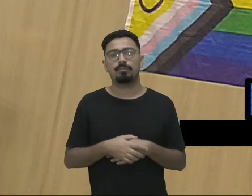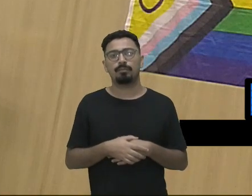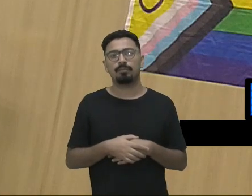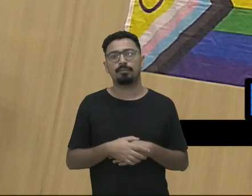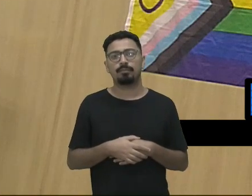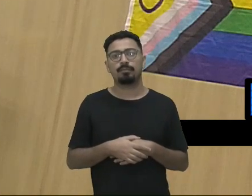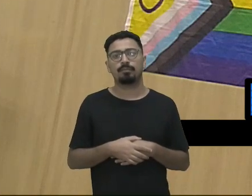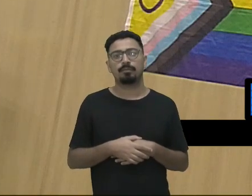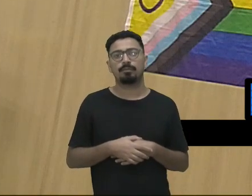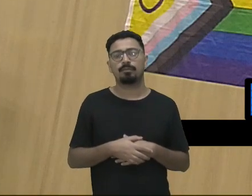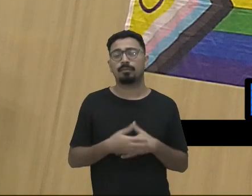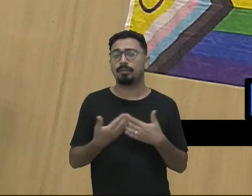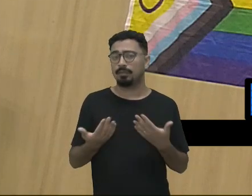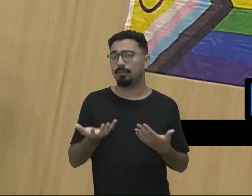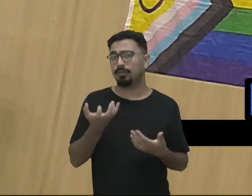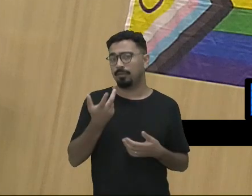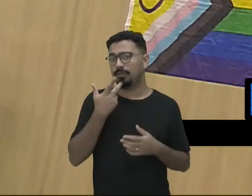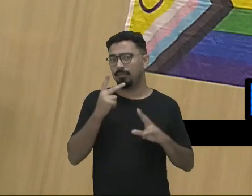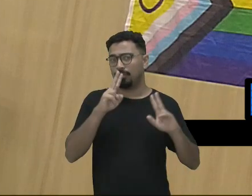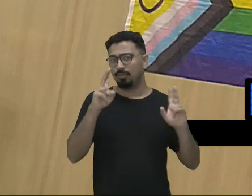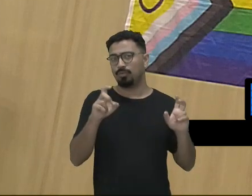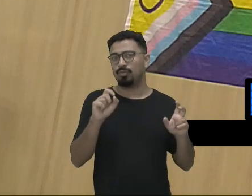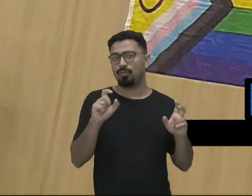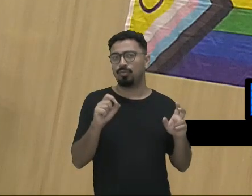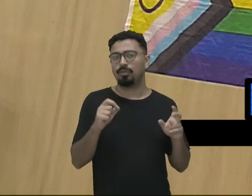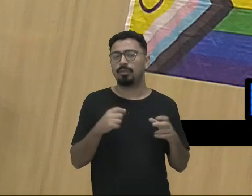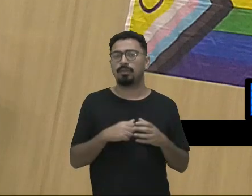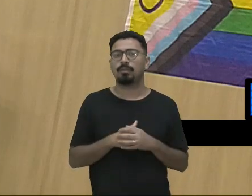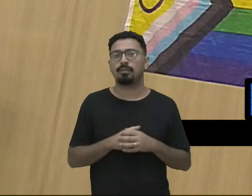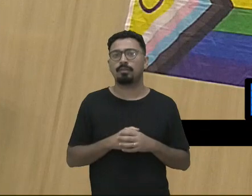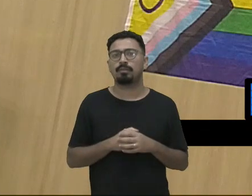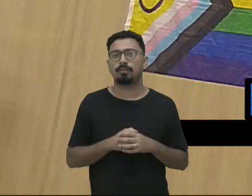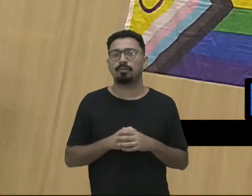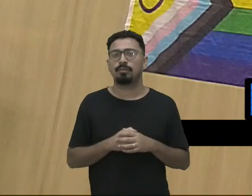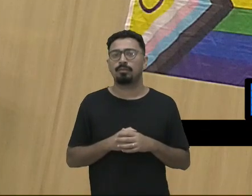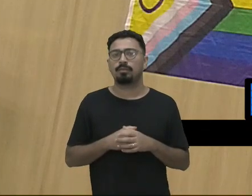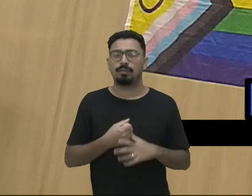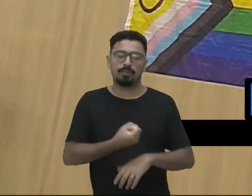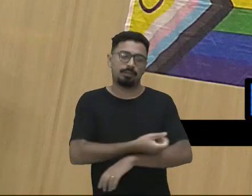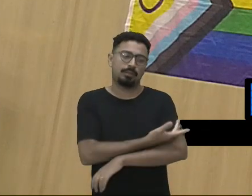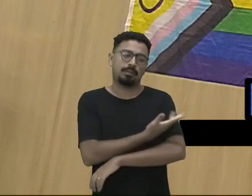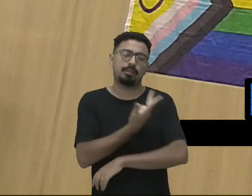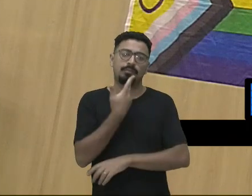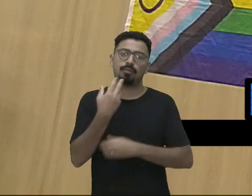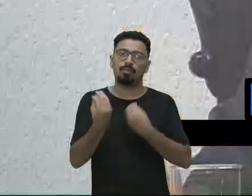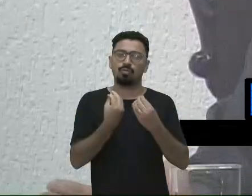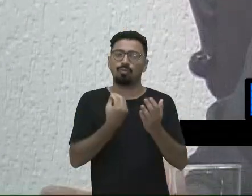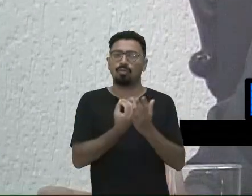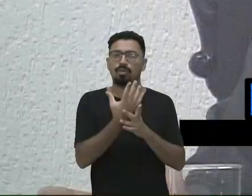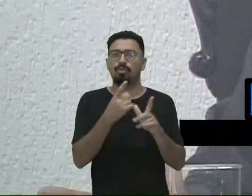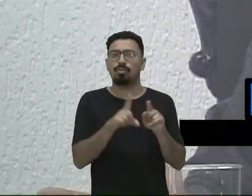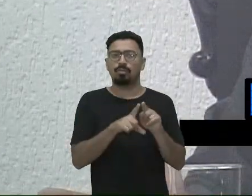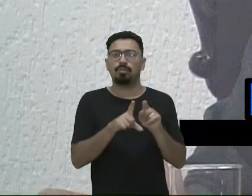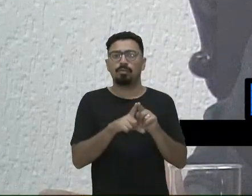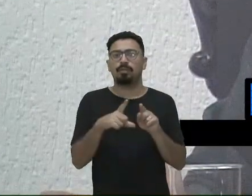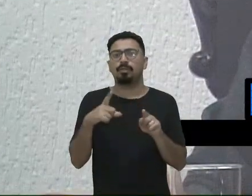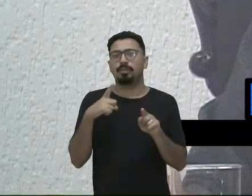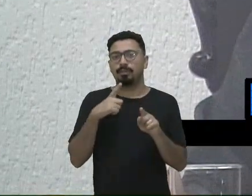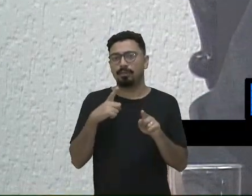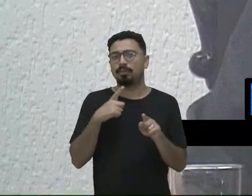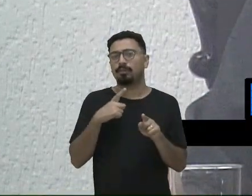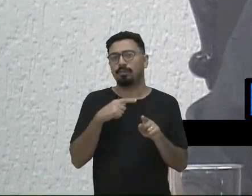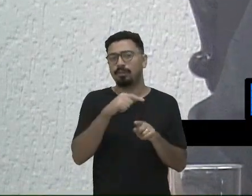Queria falar, né, sobre essa questão de como a Thalita falou um pouco sobre como tudo isso surgiu. A gente ouviu algumas falas aqui na